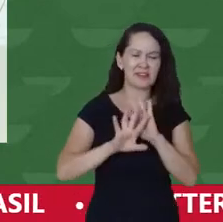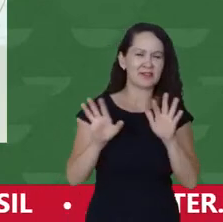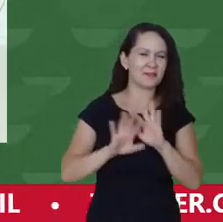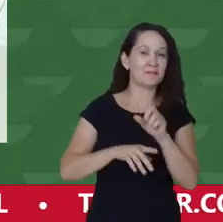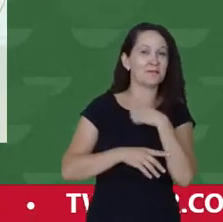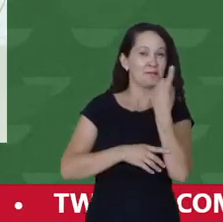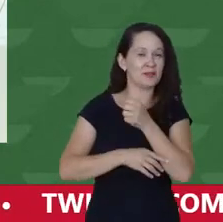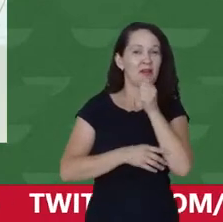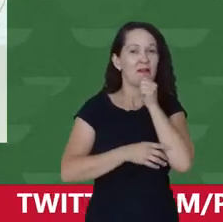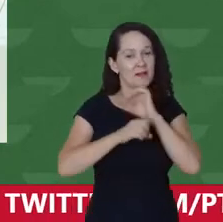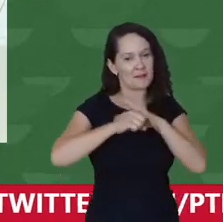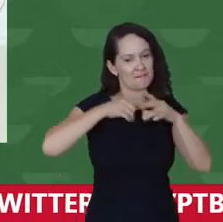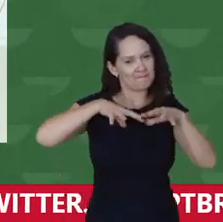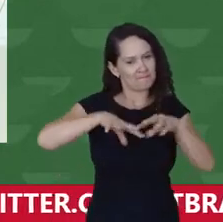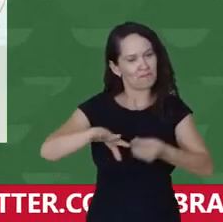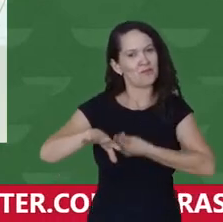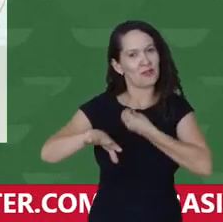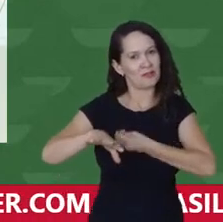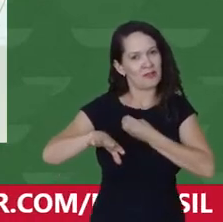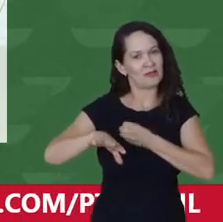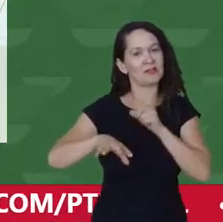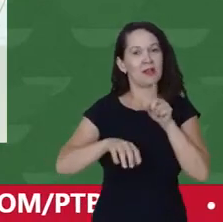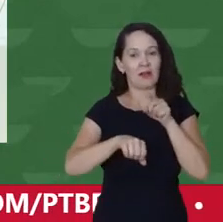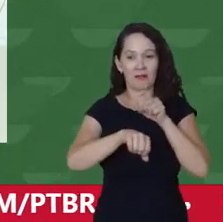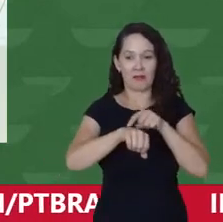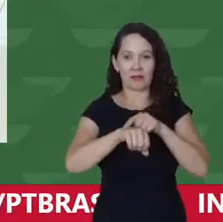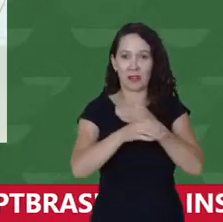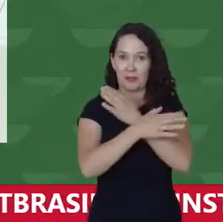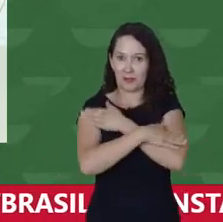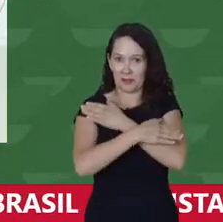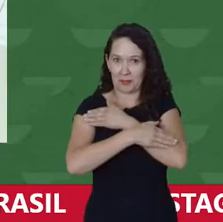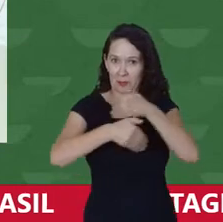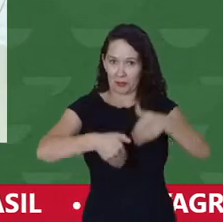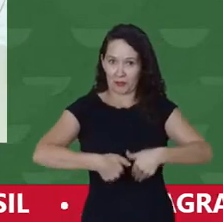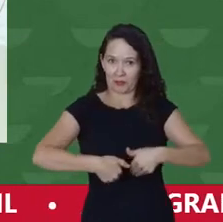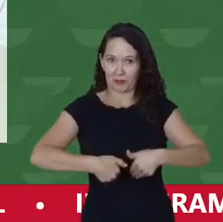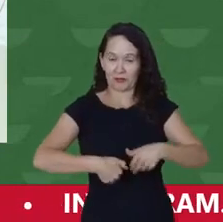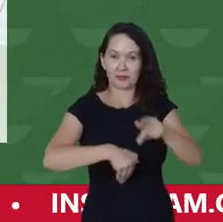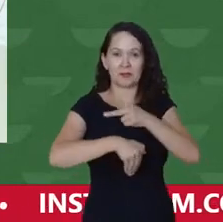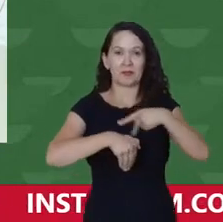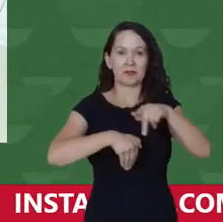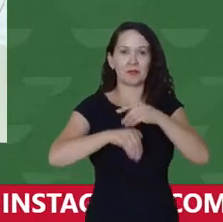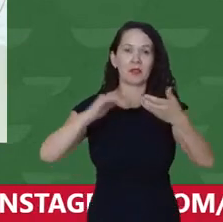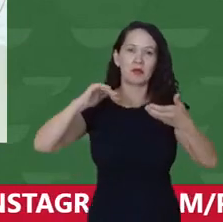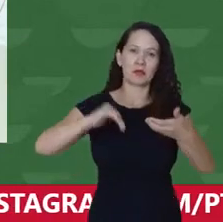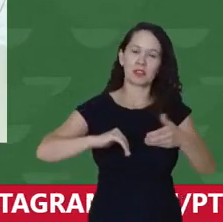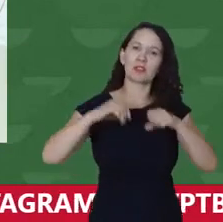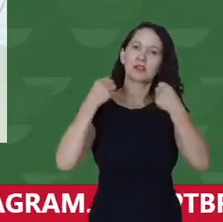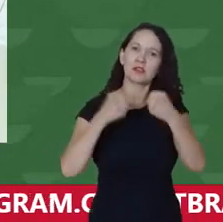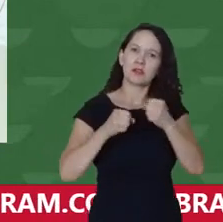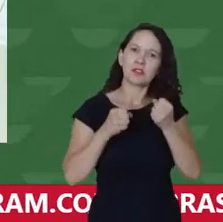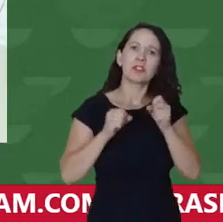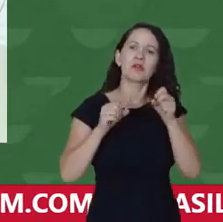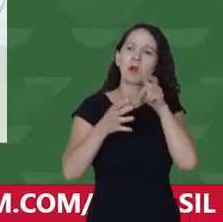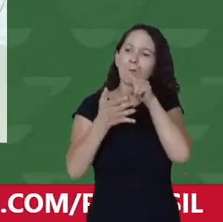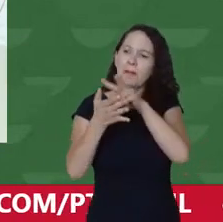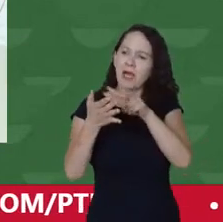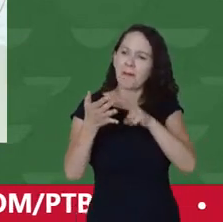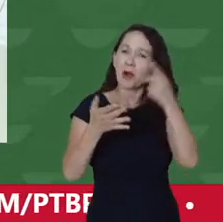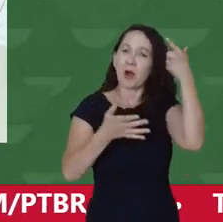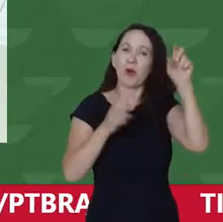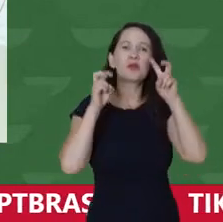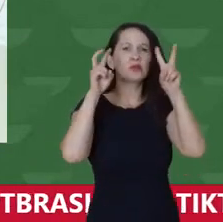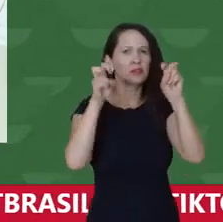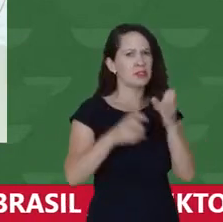estamos diante ainda de uma pandemia, estamos diante de um período de desemprego, de fome, o país, o Congresso, deveria estar debruçado sobre